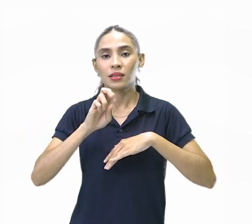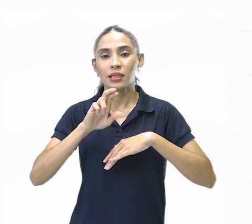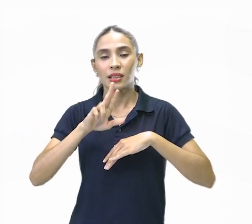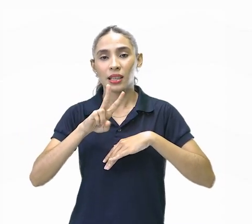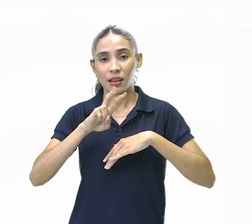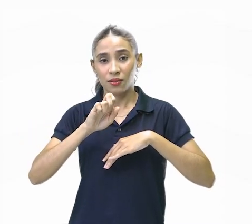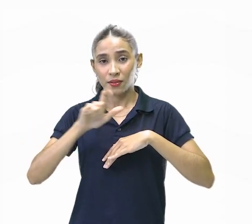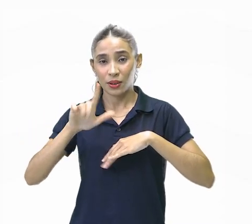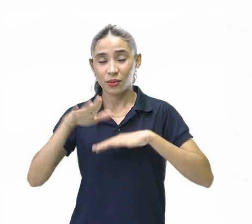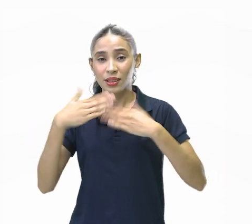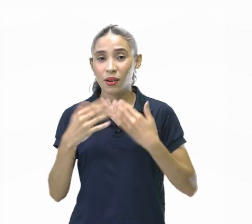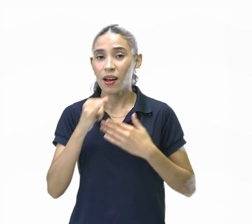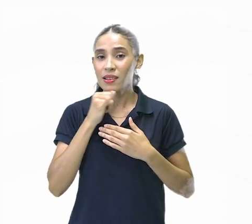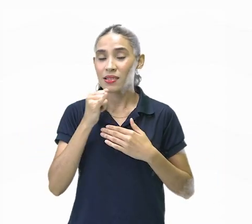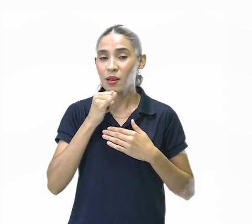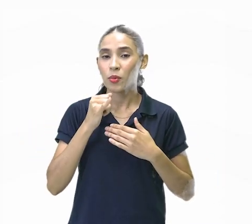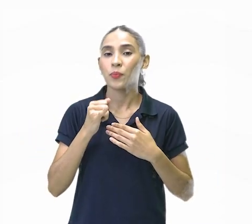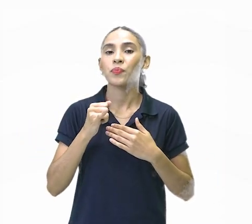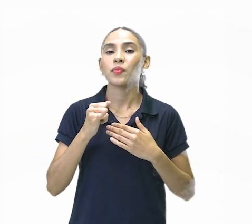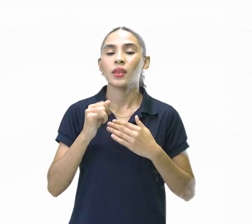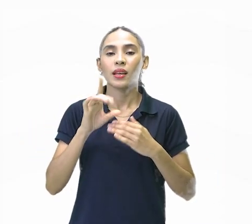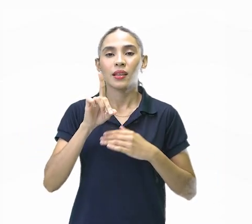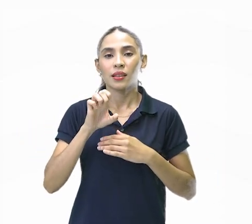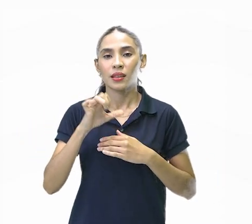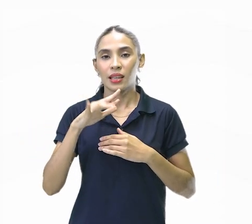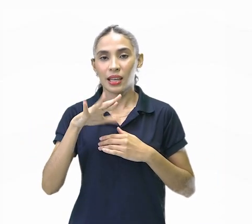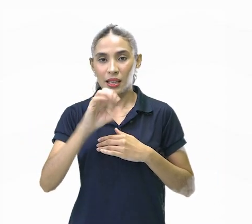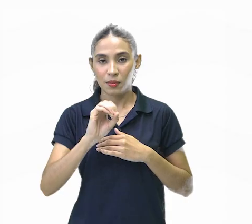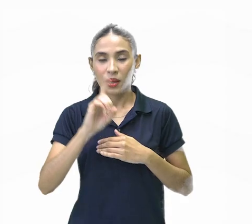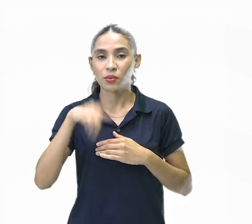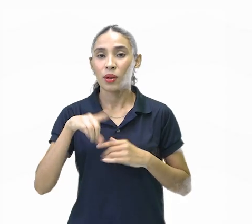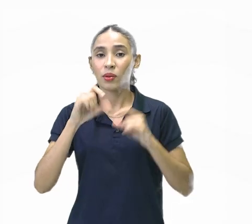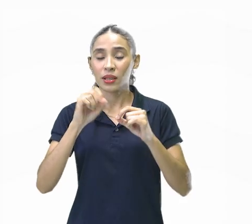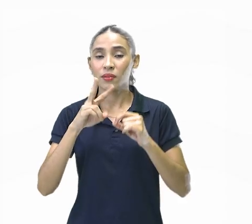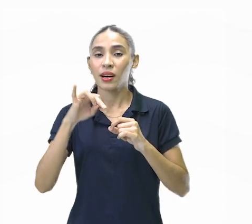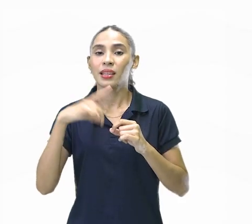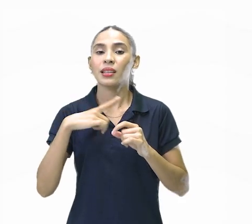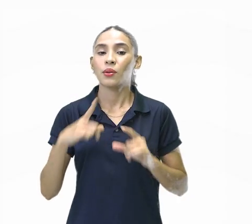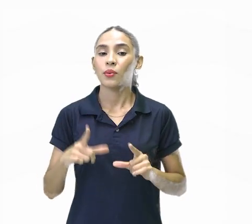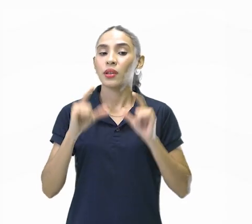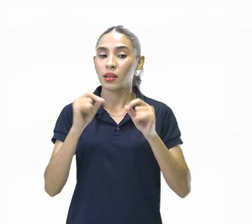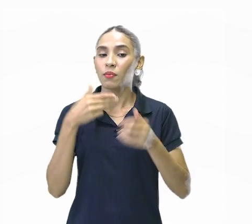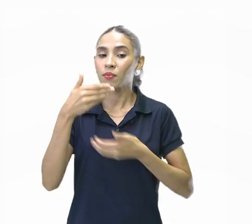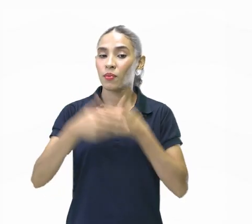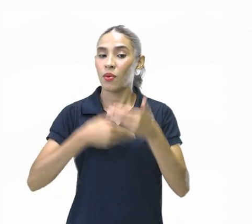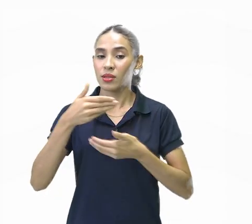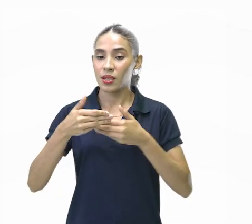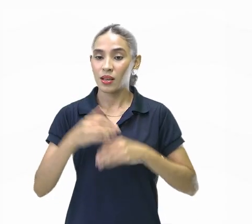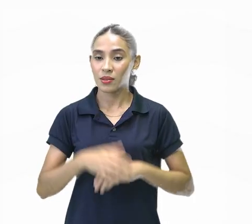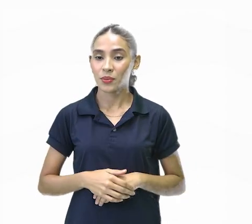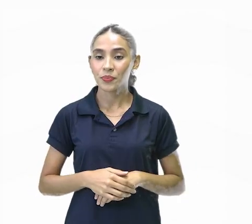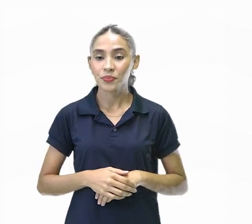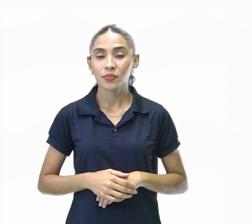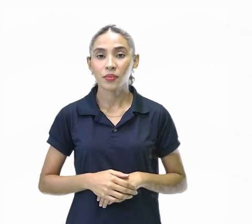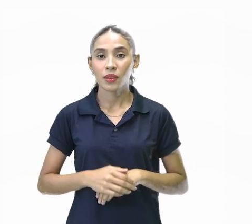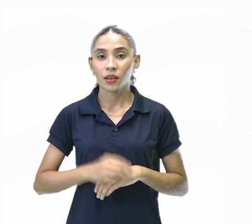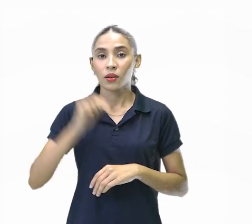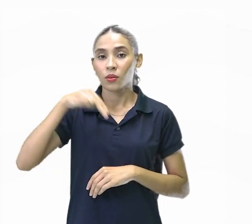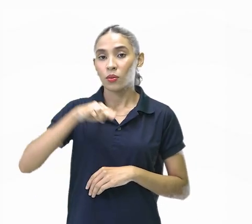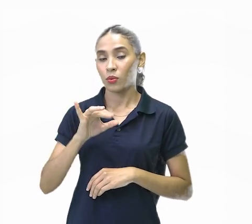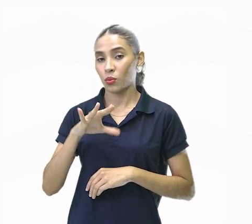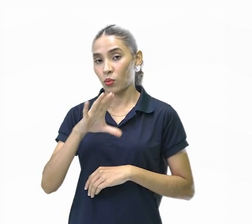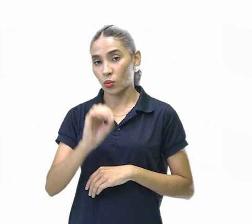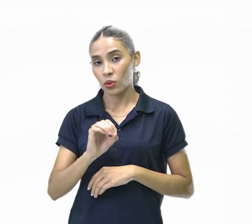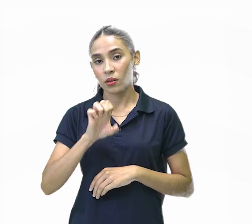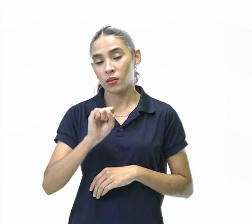seja, aí nós temos, em outras palavras, do decaimento, ele vai envolver aí um processo em que esses